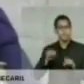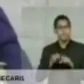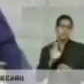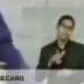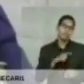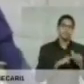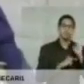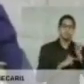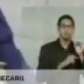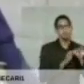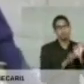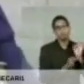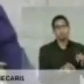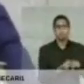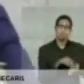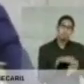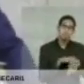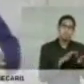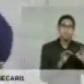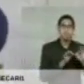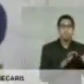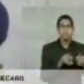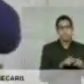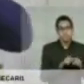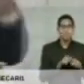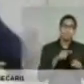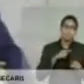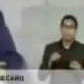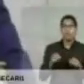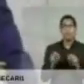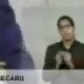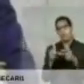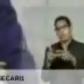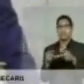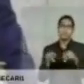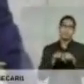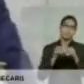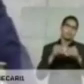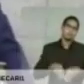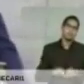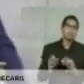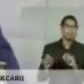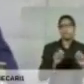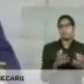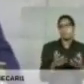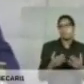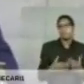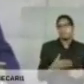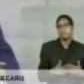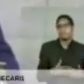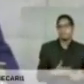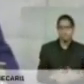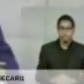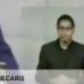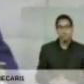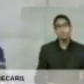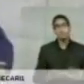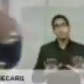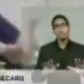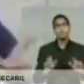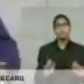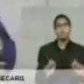preparado, premeditado, para prejudicar a imagem da casa, do presidente, ou de sei lá quem for. Então, mais do